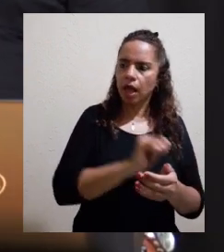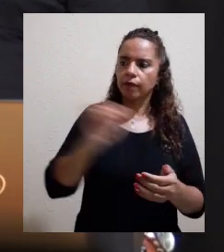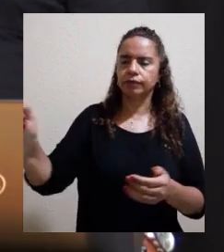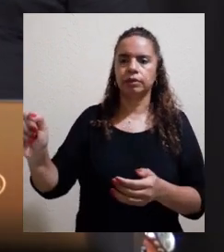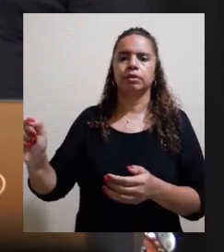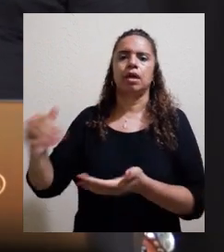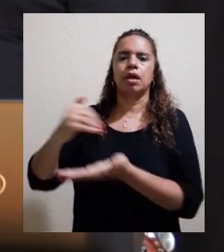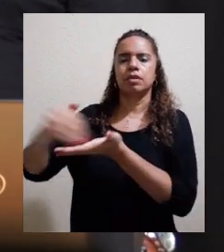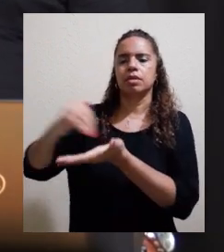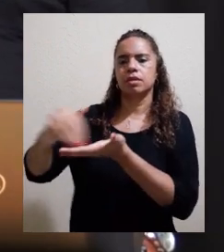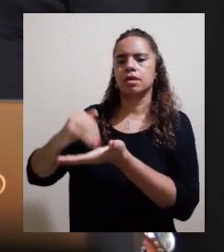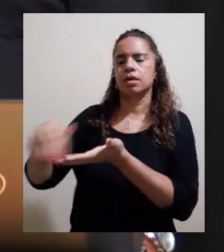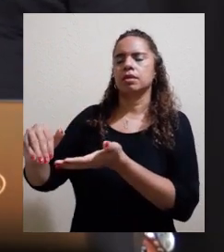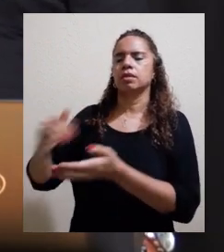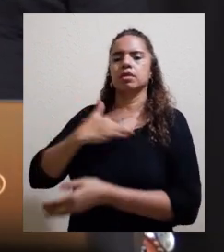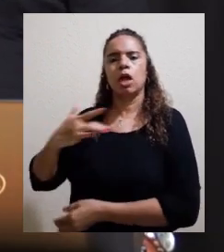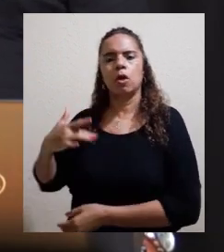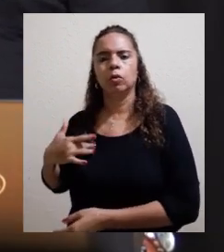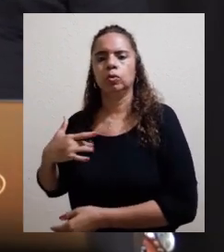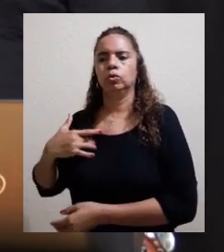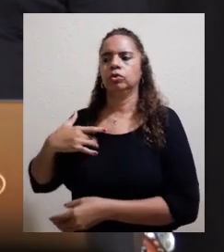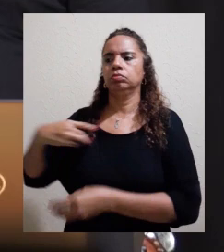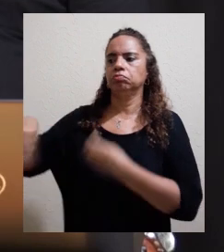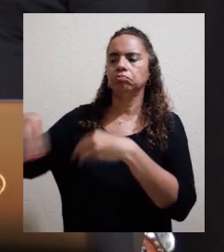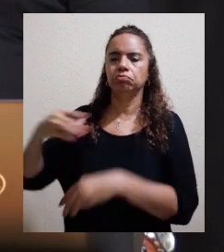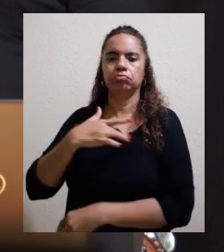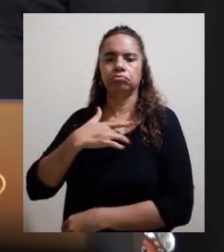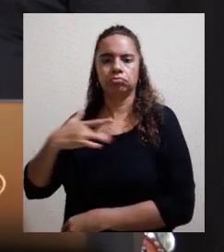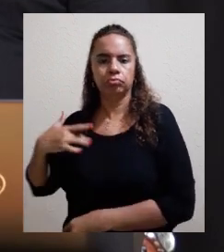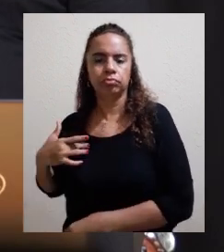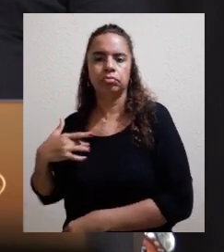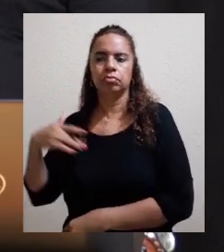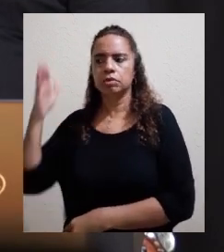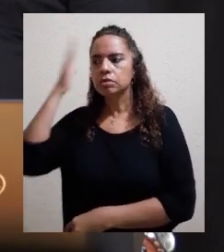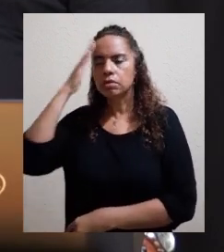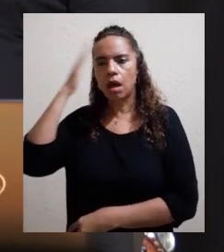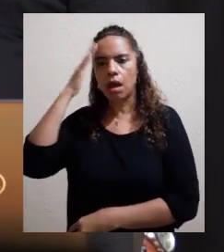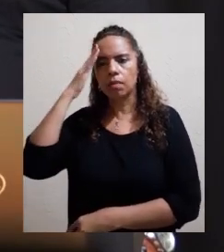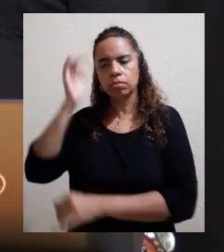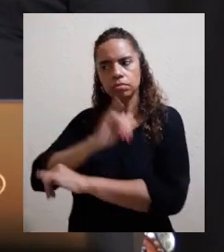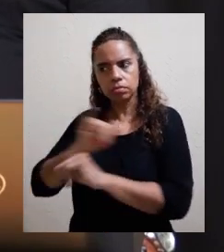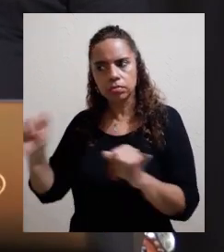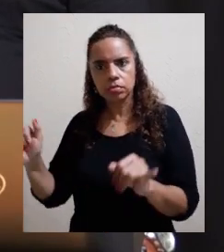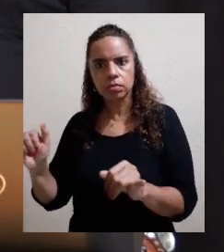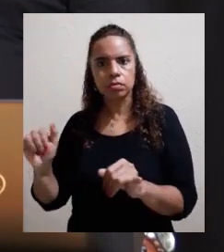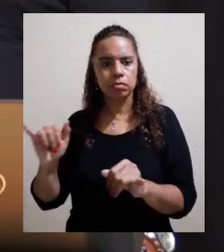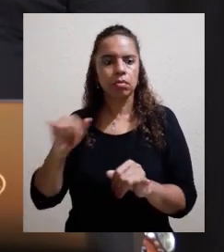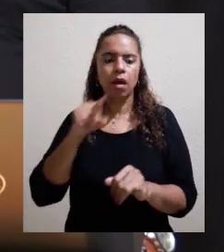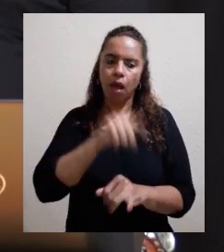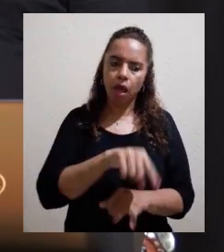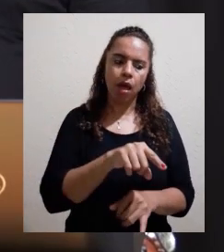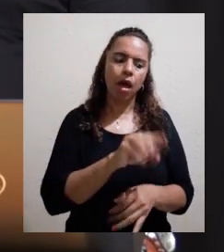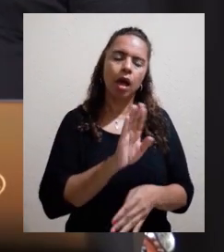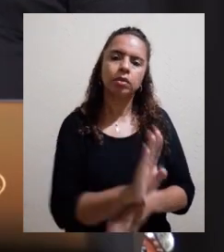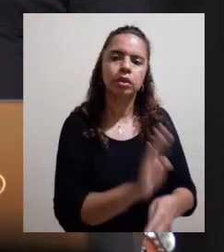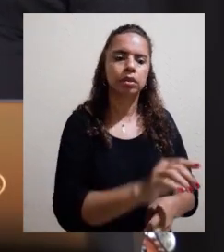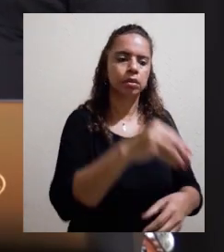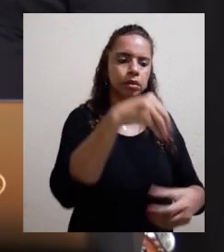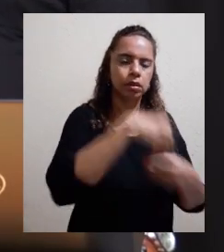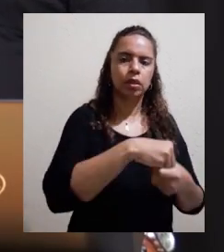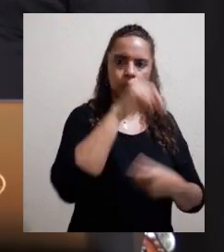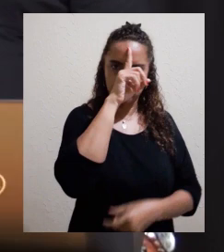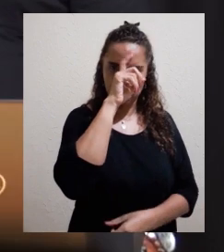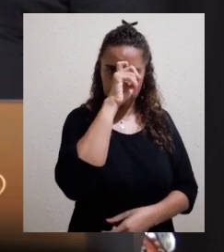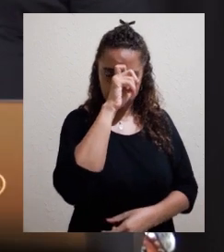da suspeita do caso, seja esse profissional atendendo no SUS, seja num serviço